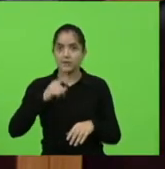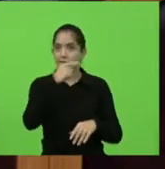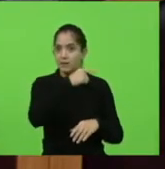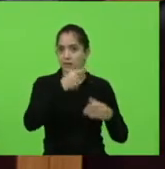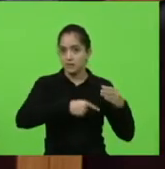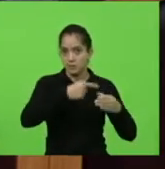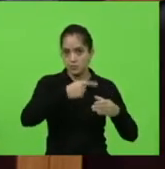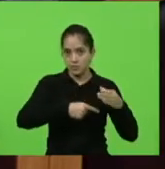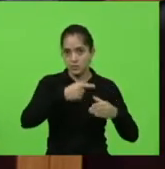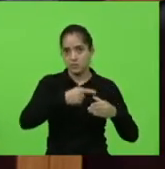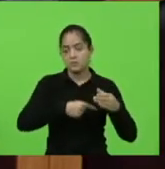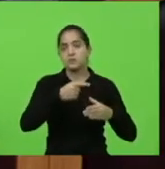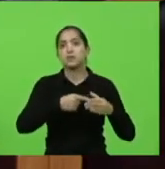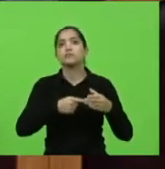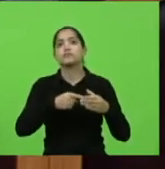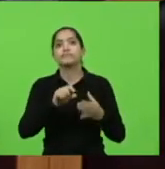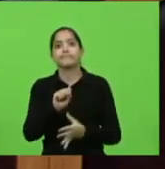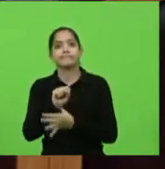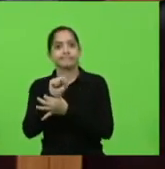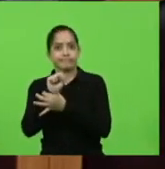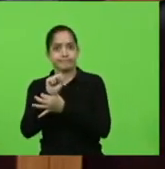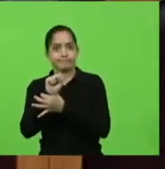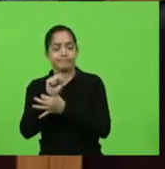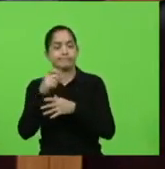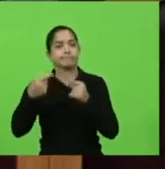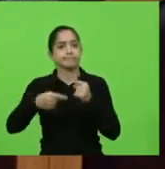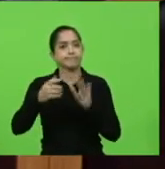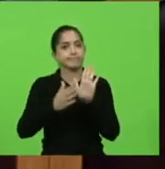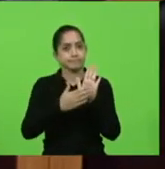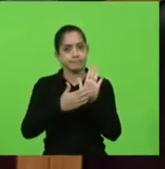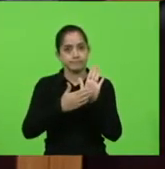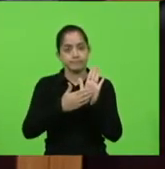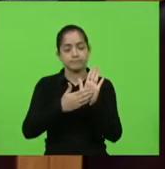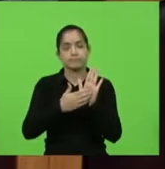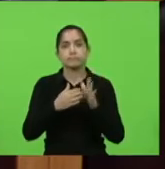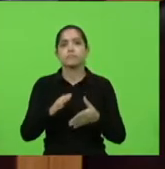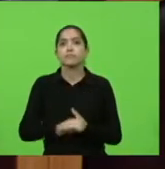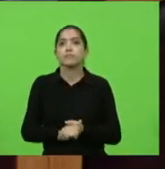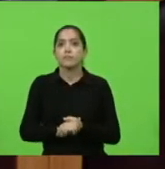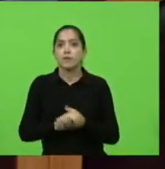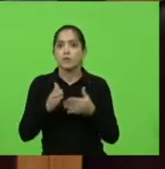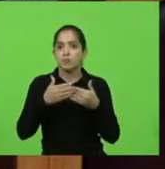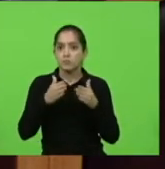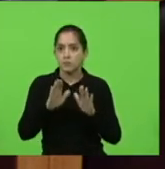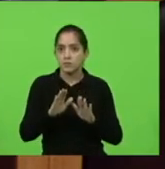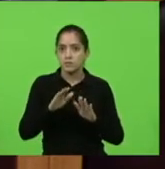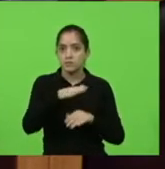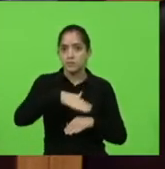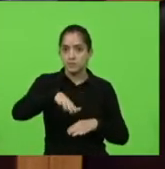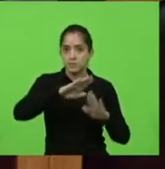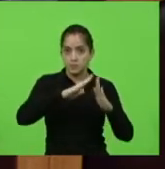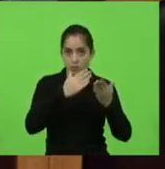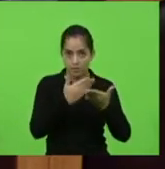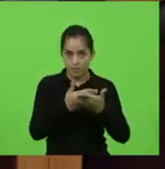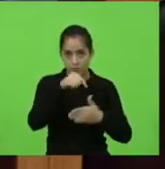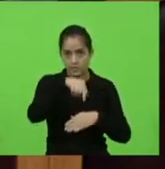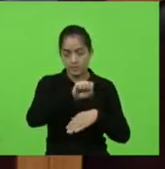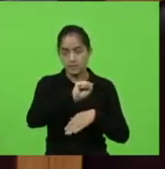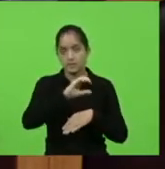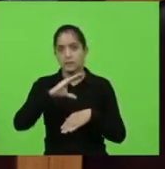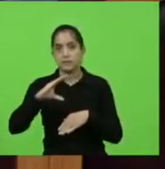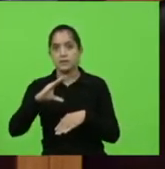será fundamental para o debate dessa proposta. O portal Transparência nas Escolas Públicas de Santa Catarina,